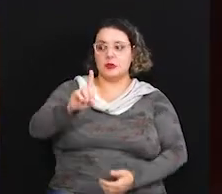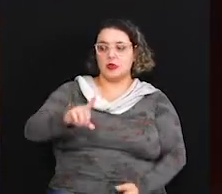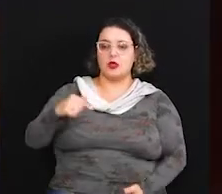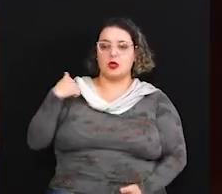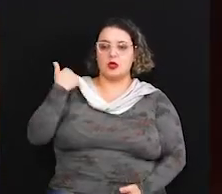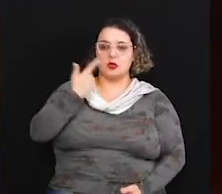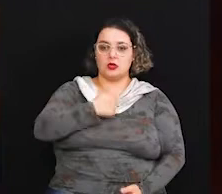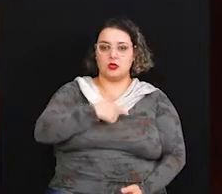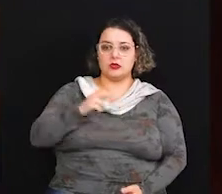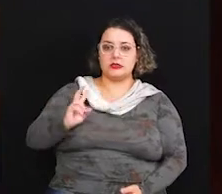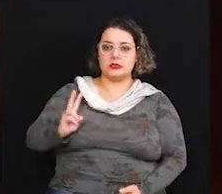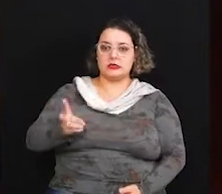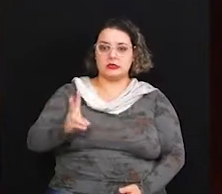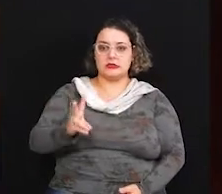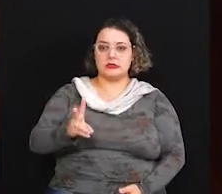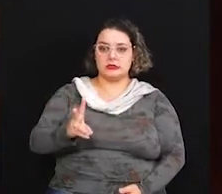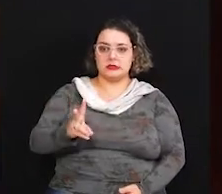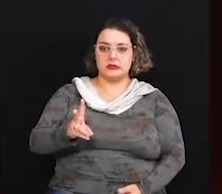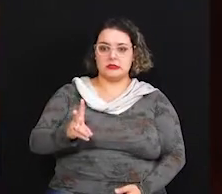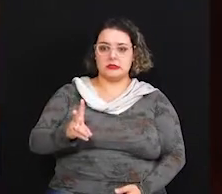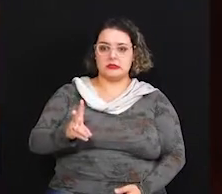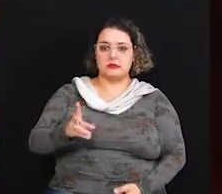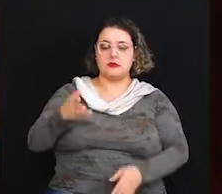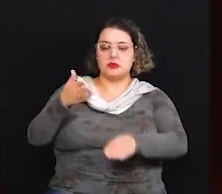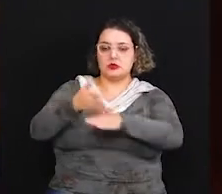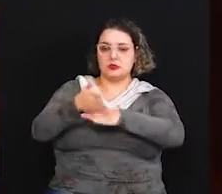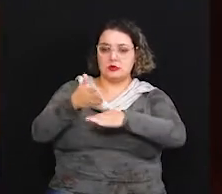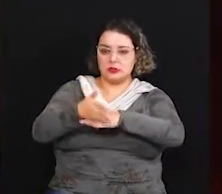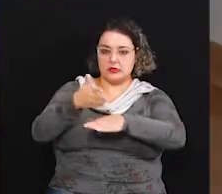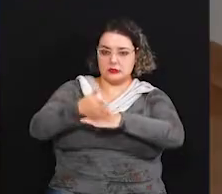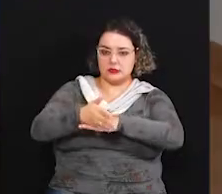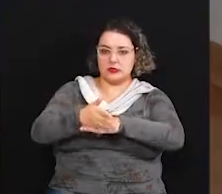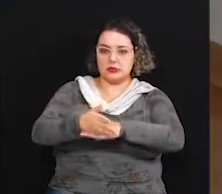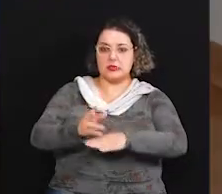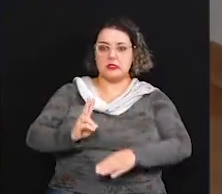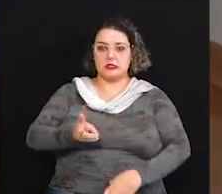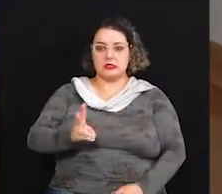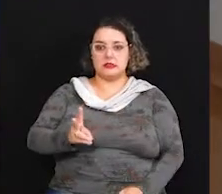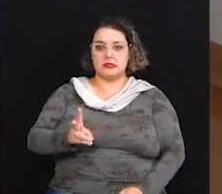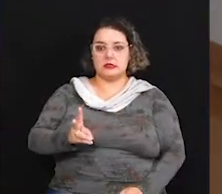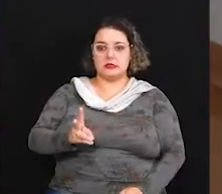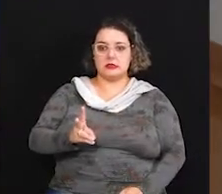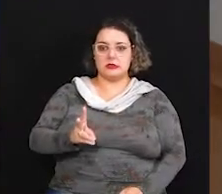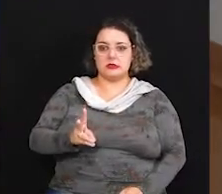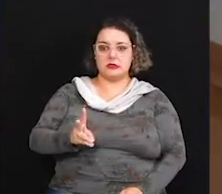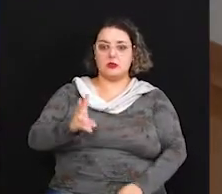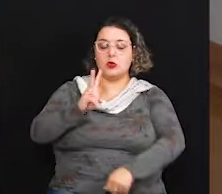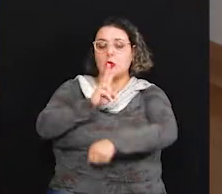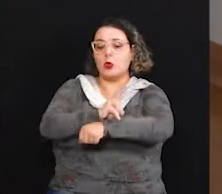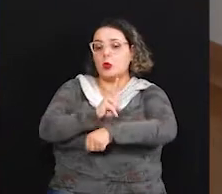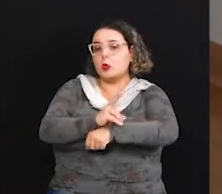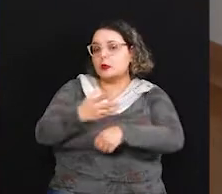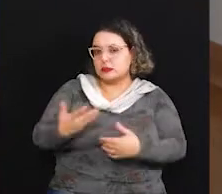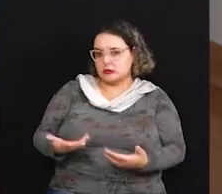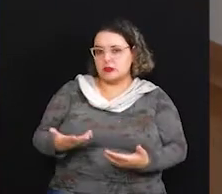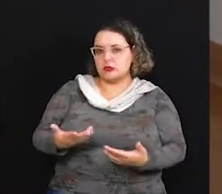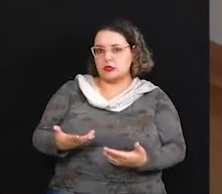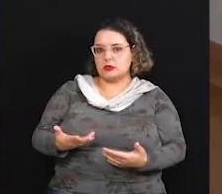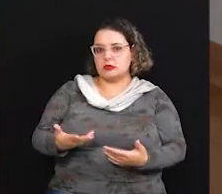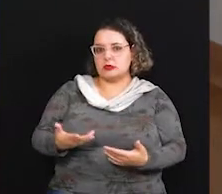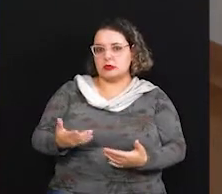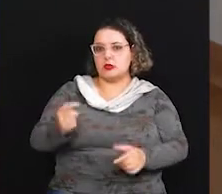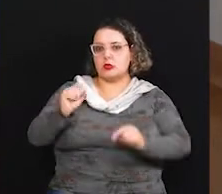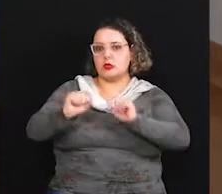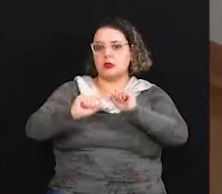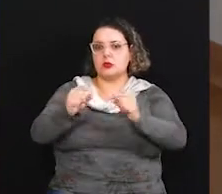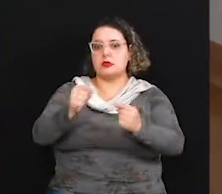nossa sempre foi, além de participativa, sempre foi zelosa no sentido de